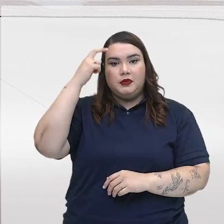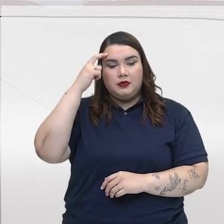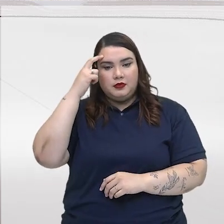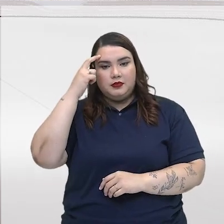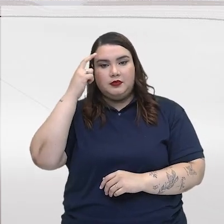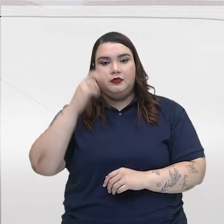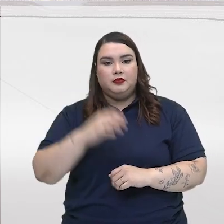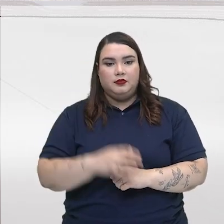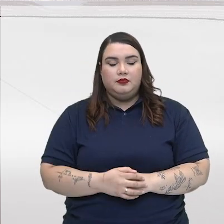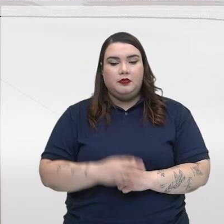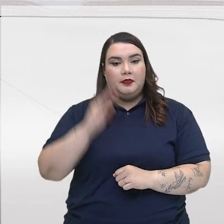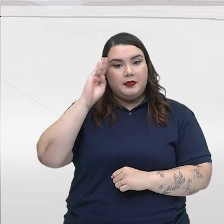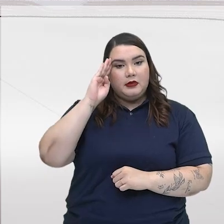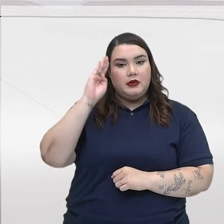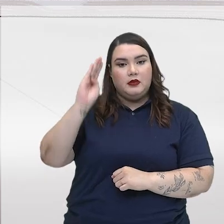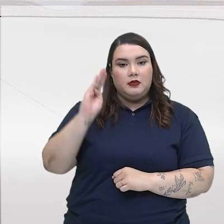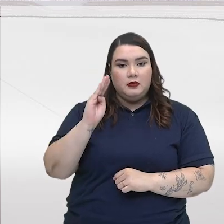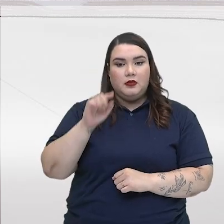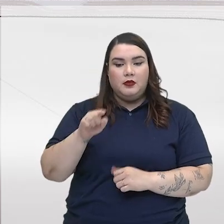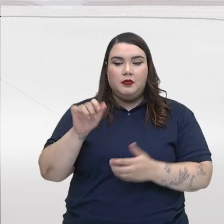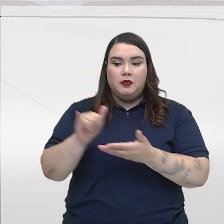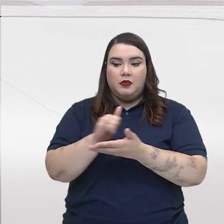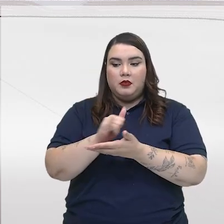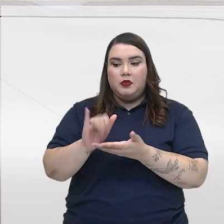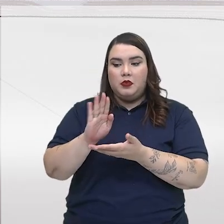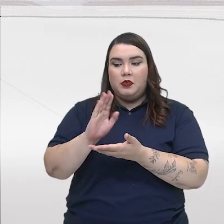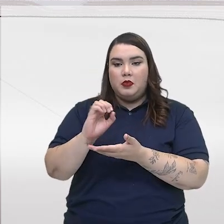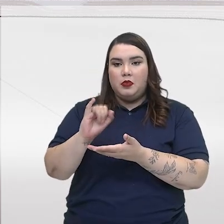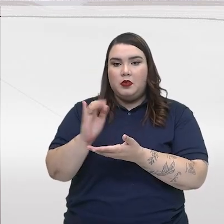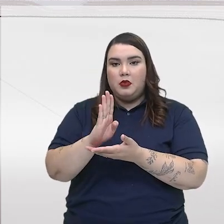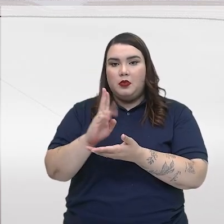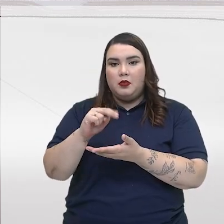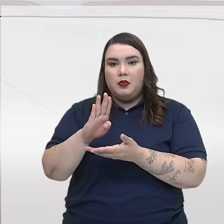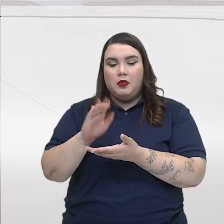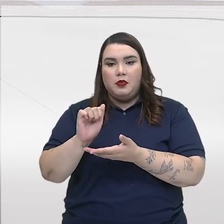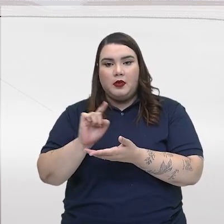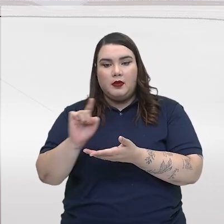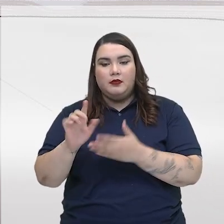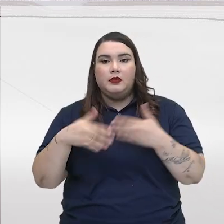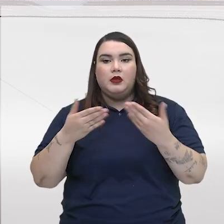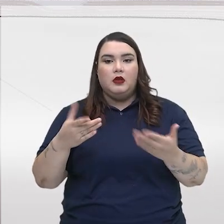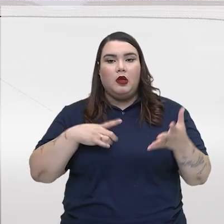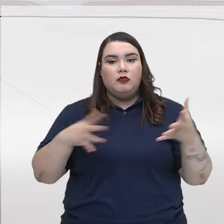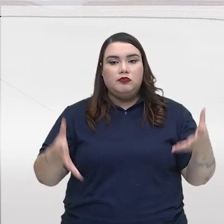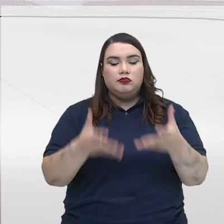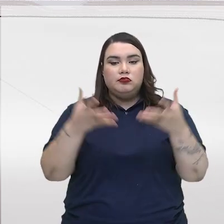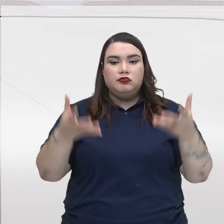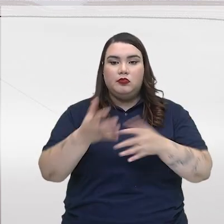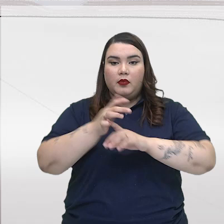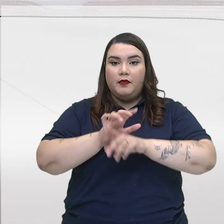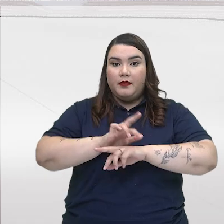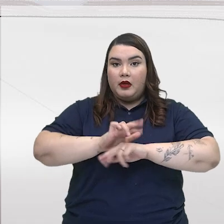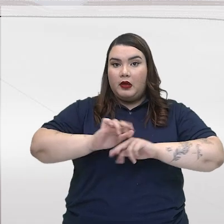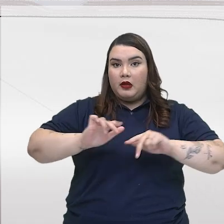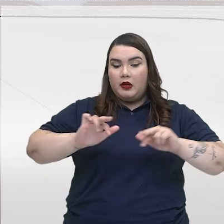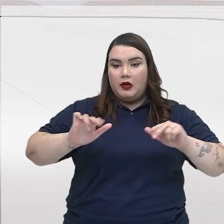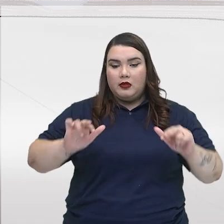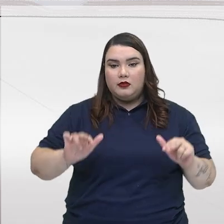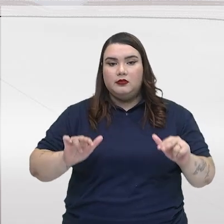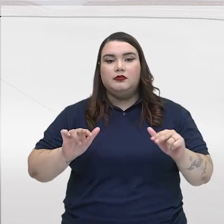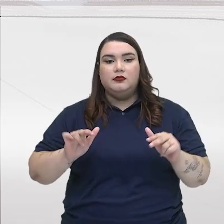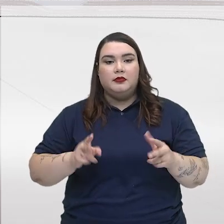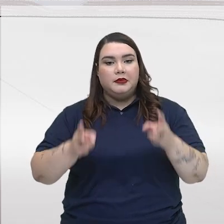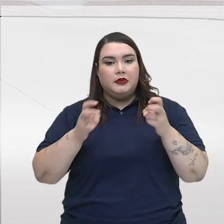aí o boi-bumbá. Prosseguindo, nós temos aí a promoção da diversidade. A gente sabe que o nosso país aí